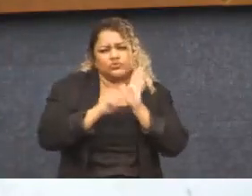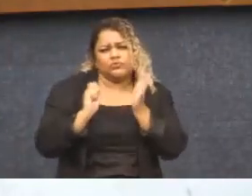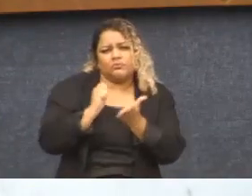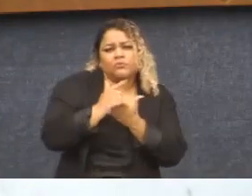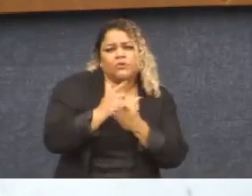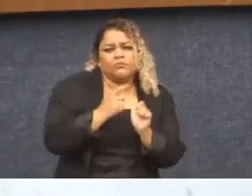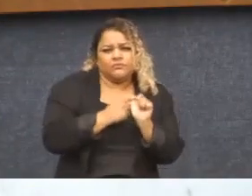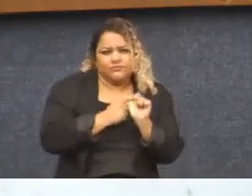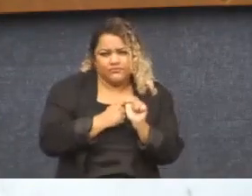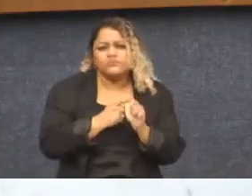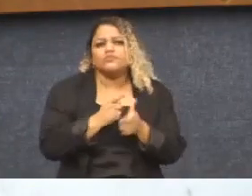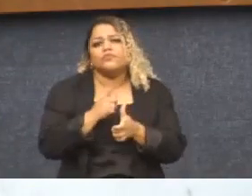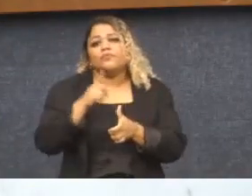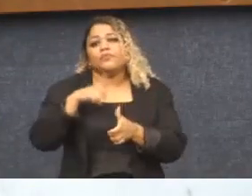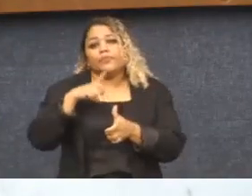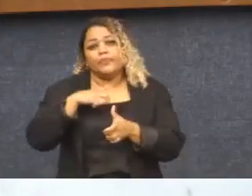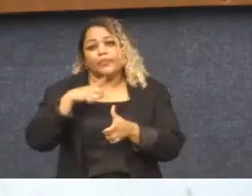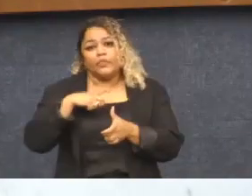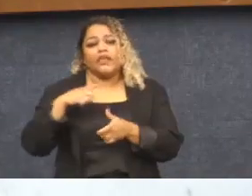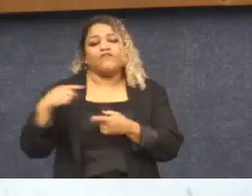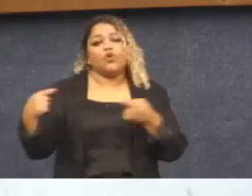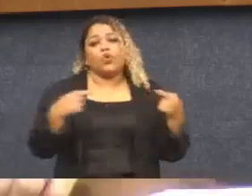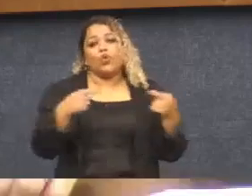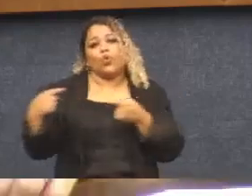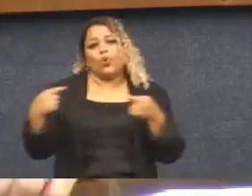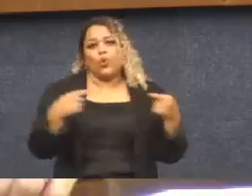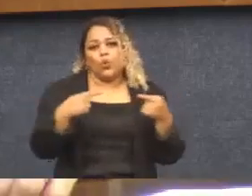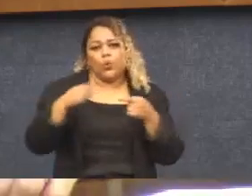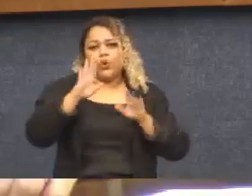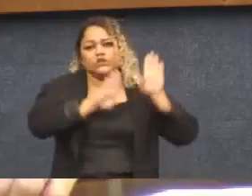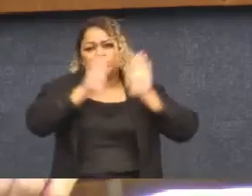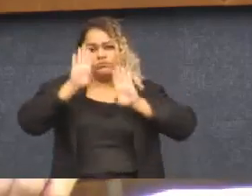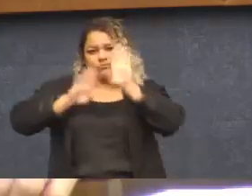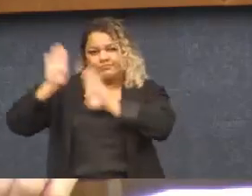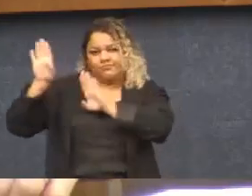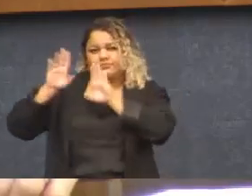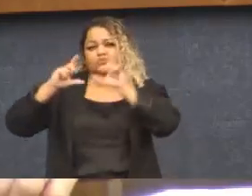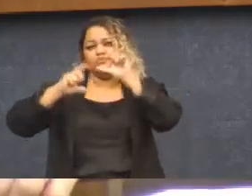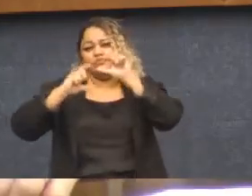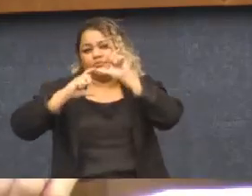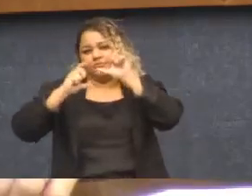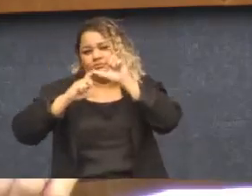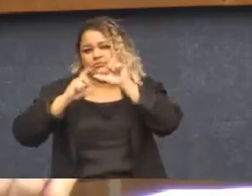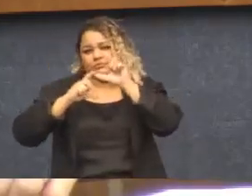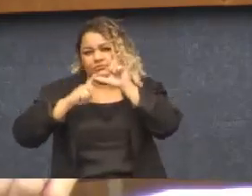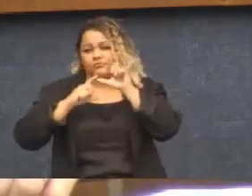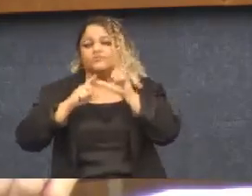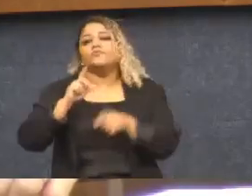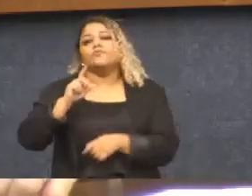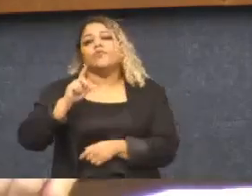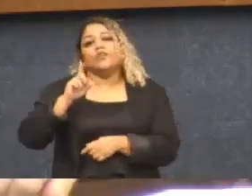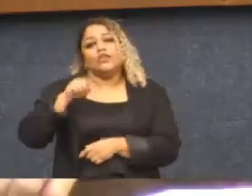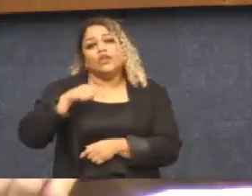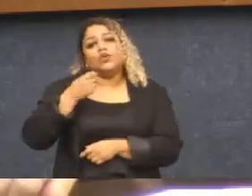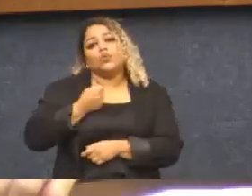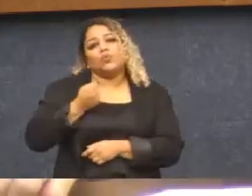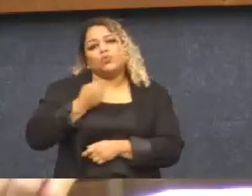concorrência pública de número 01 de 2016, BH Trans, autoria executivo, mensagem de número 33,